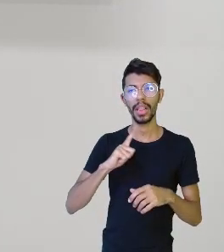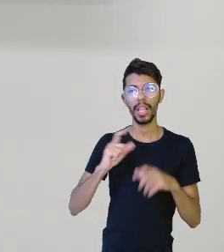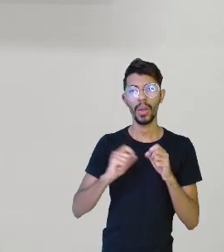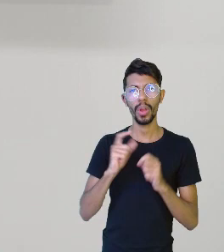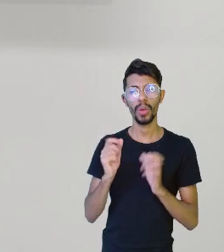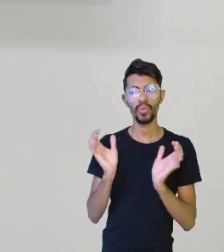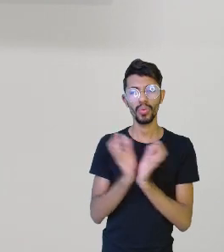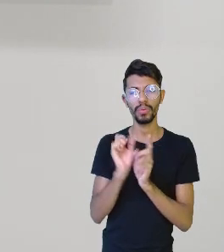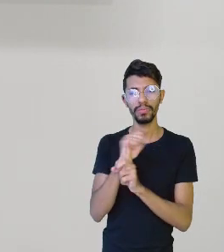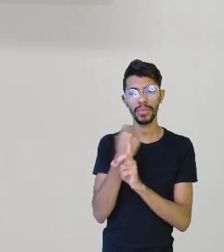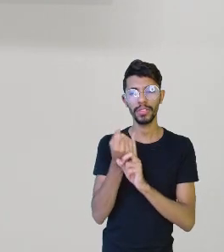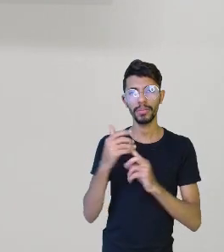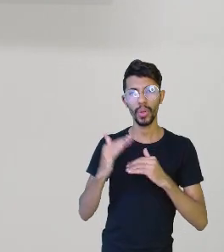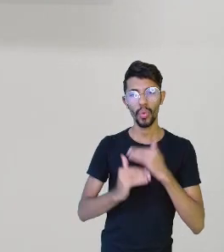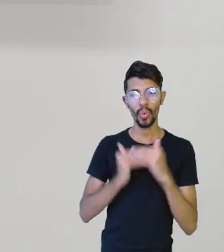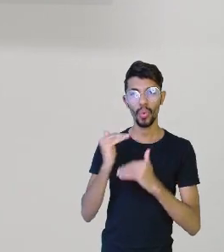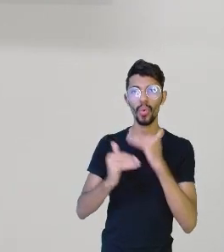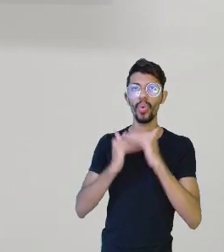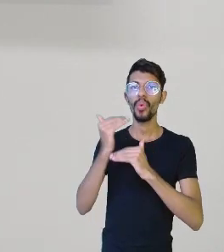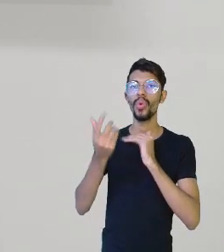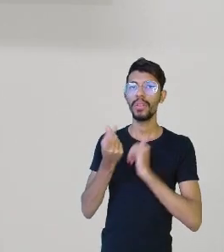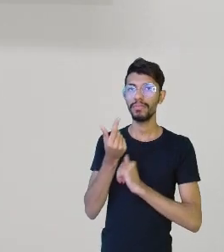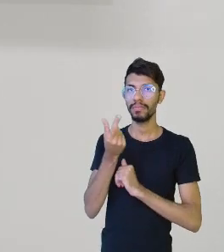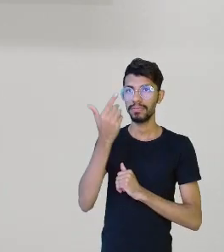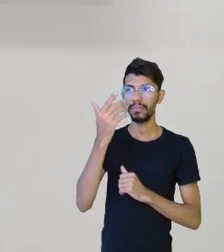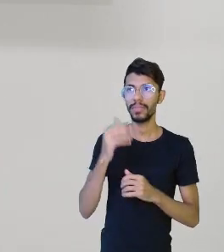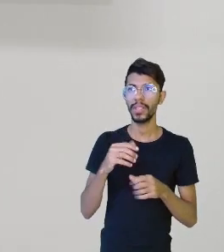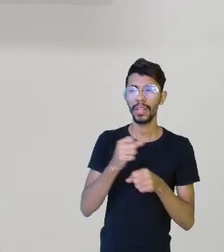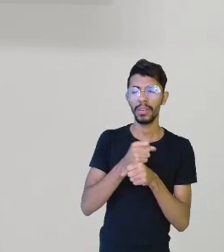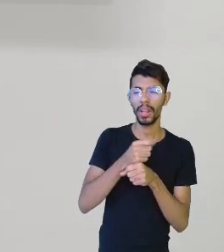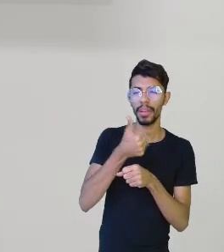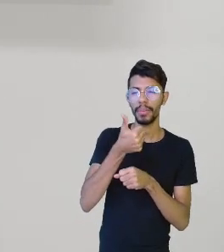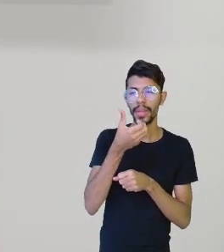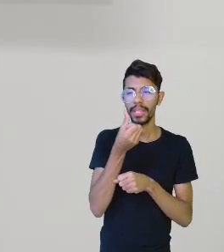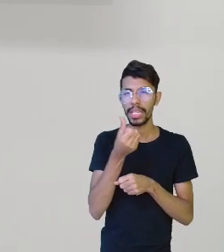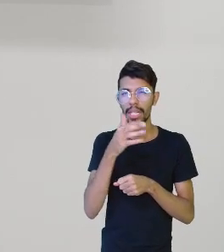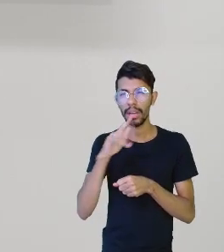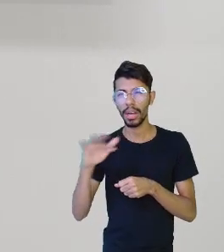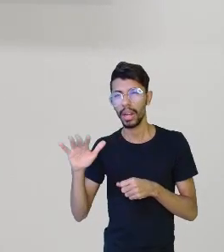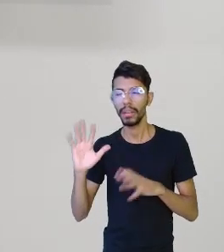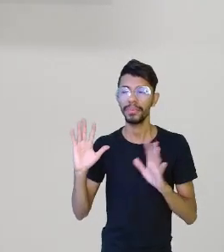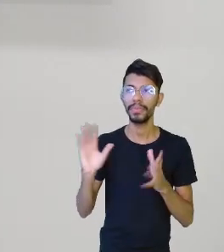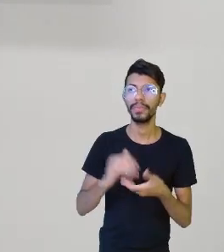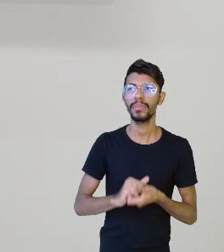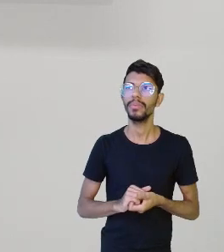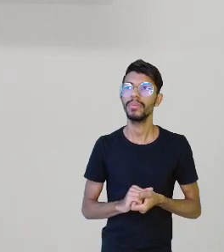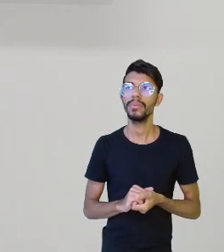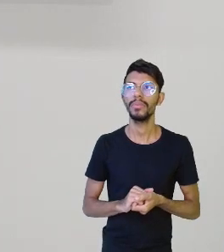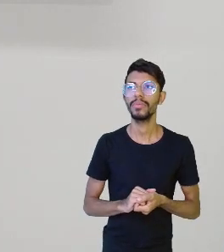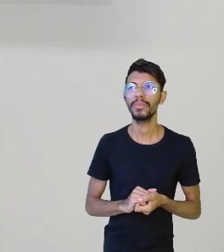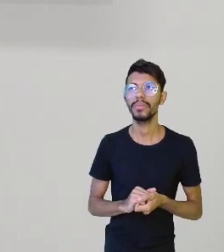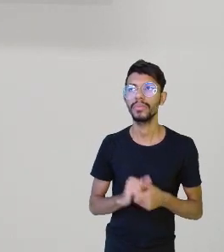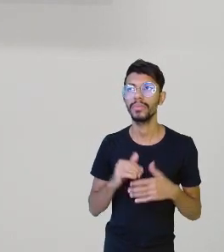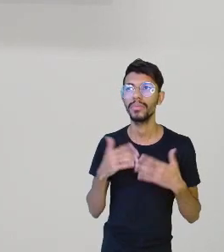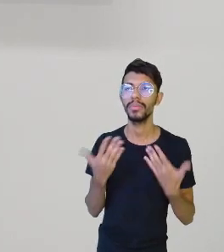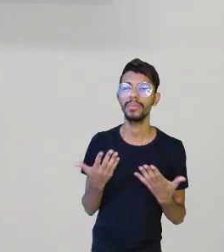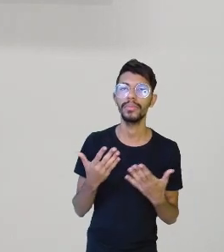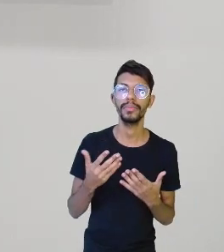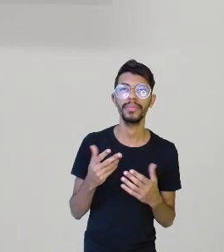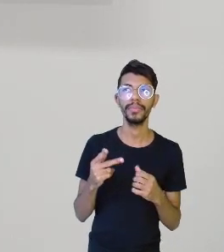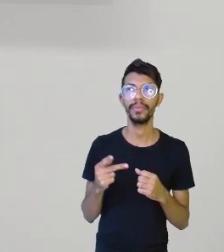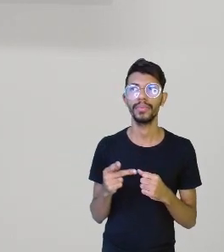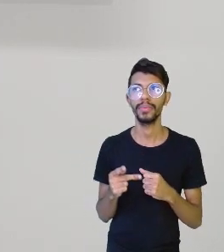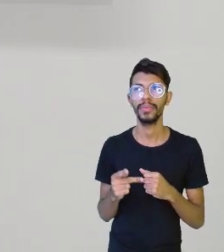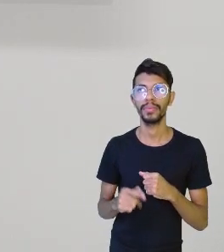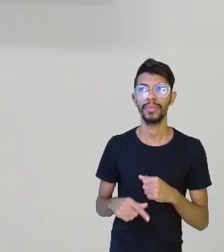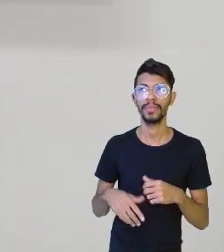que estava crescendo naquela época, de 1600 e alguma coisa. E aí o que acontece? Ó? Essa pedra